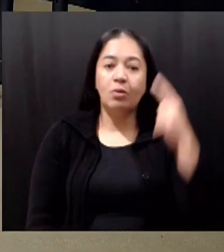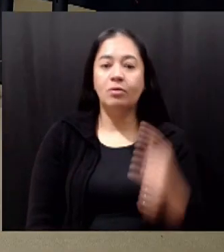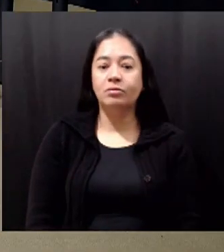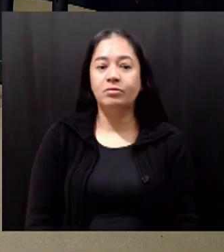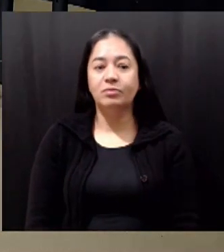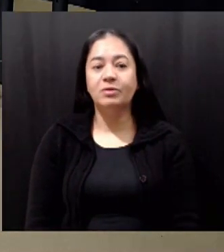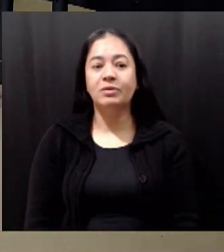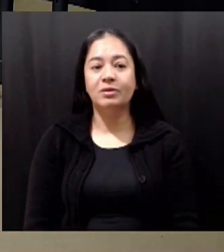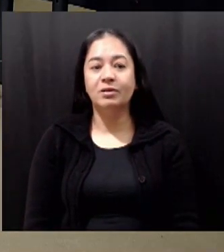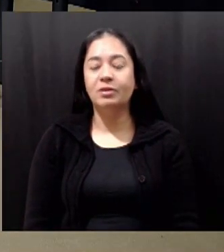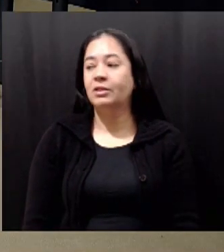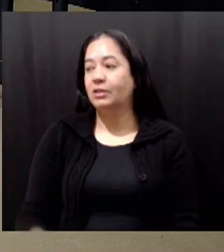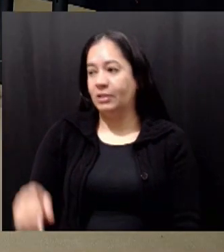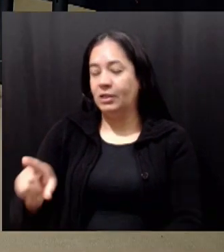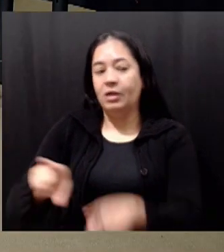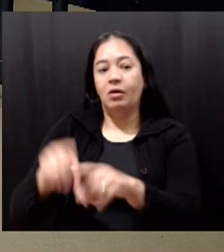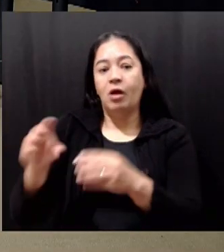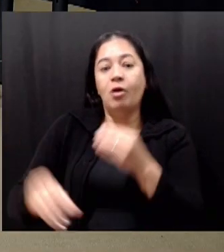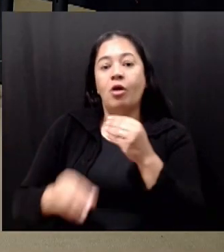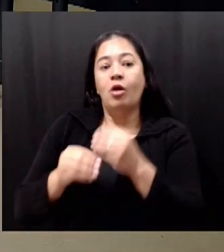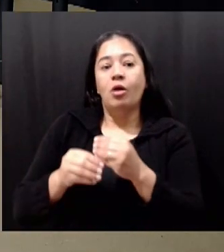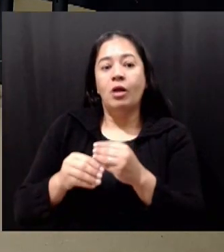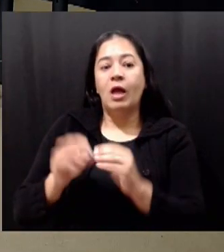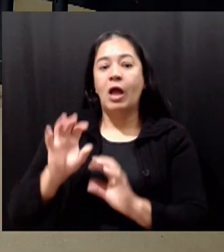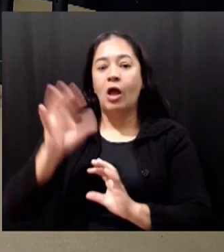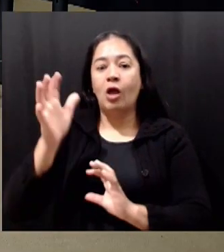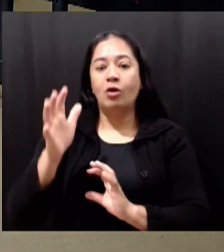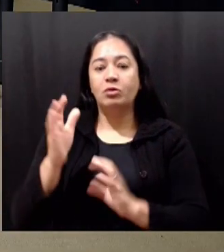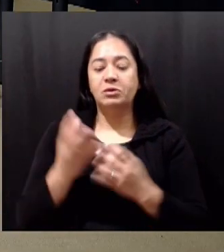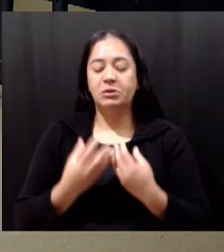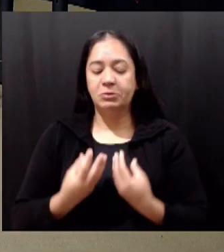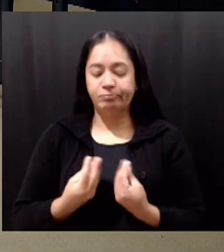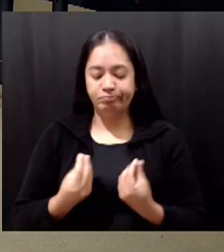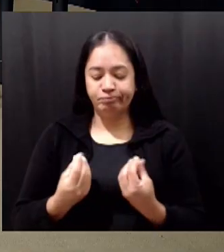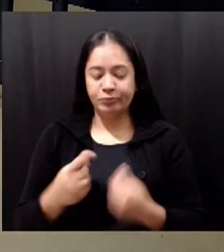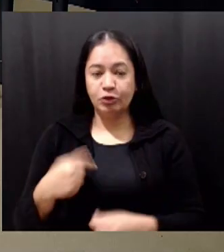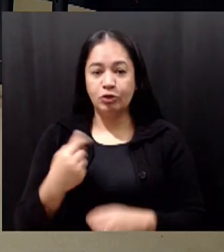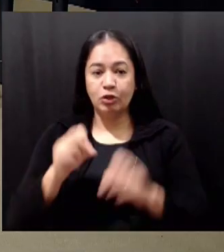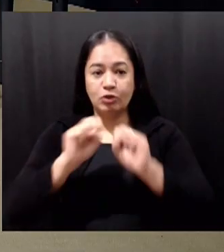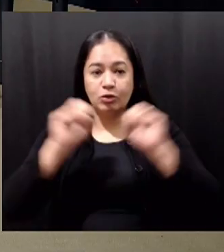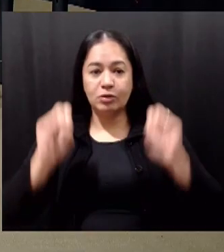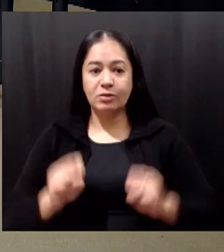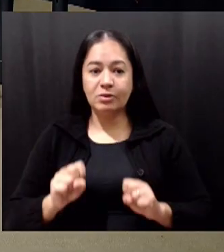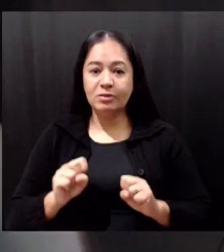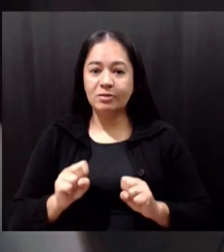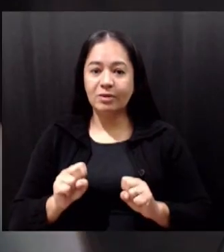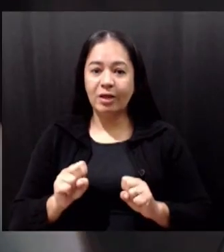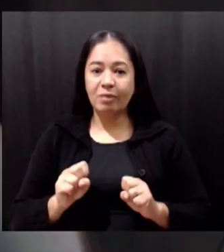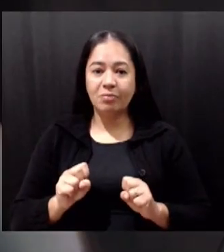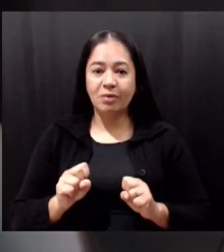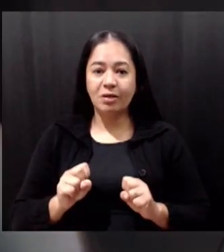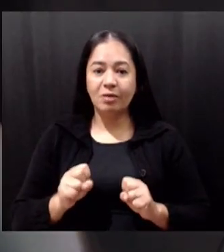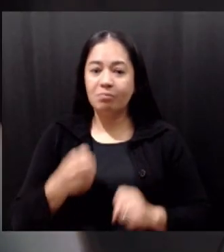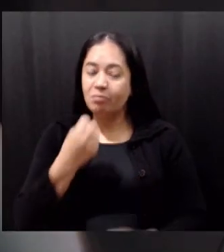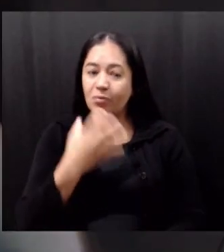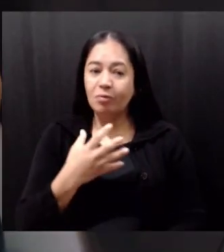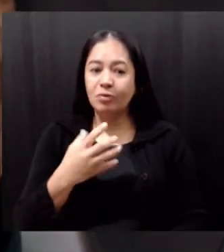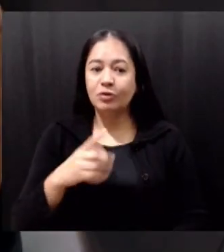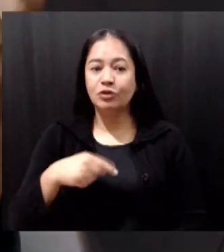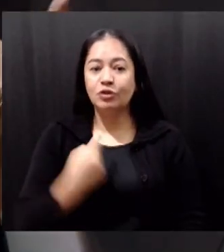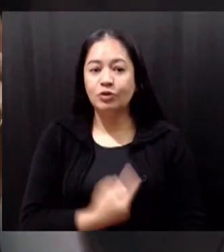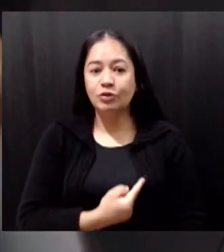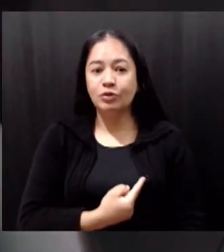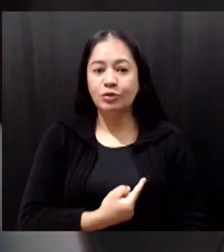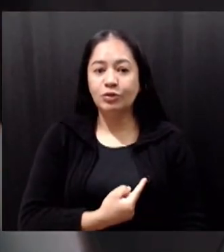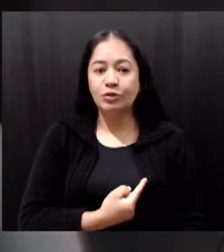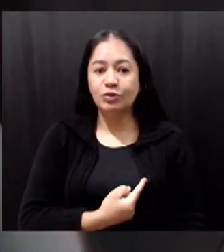Carolina, que vai acontecendo uma dessensibilização do nosso sistema de recompensa do cérebro, né? E aí a gente